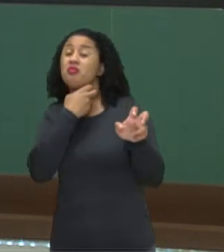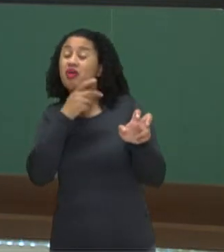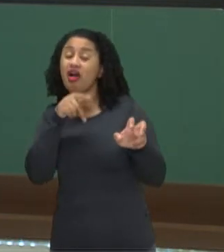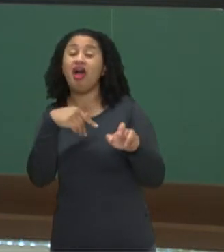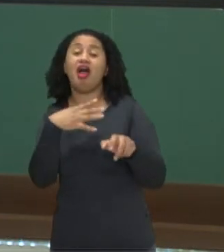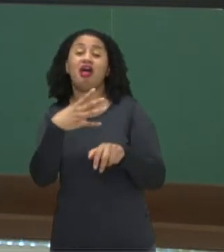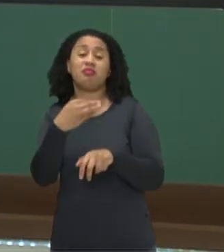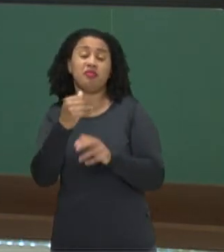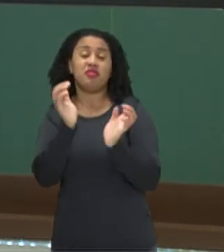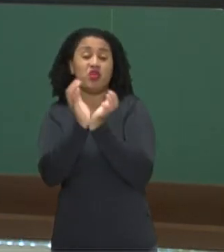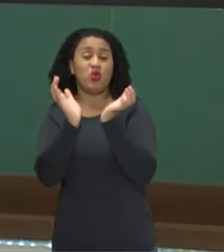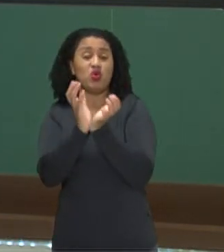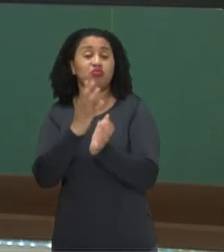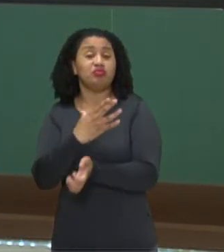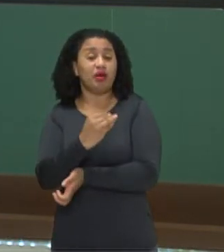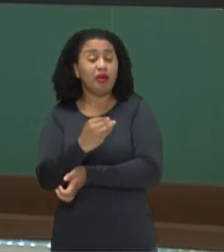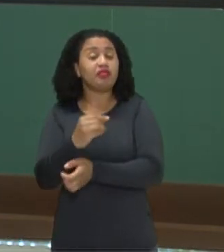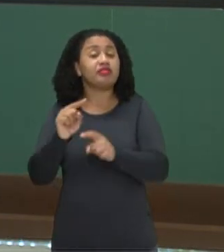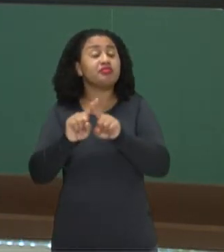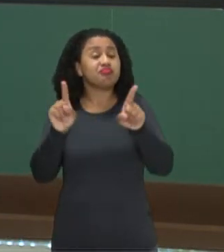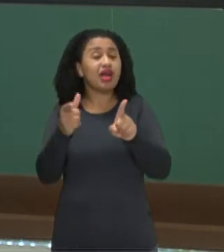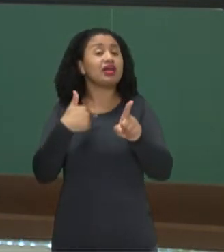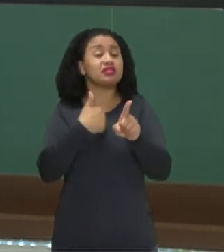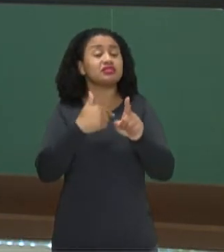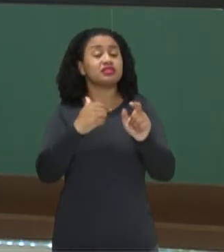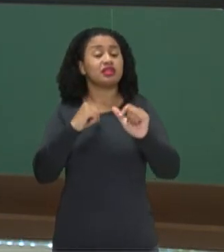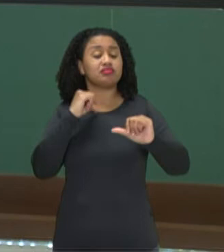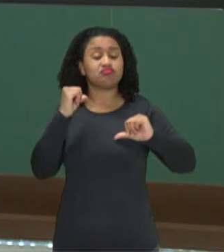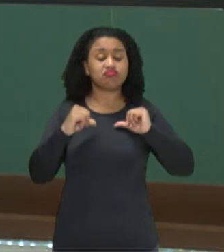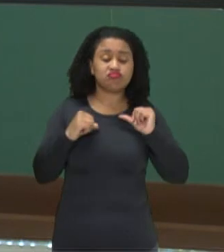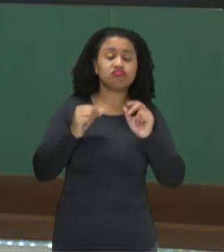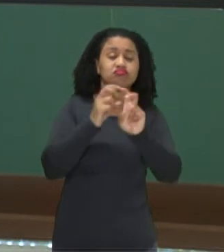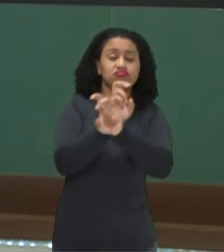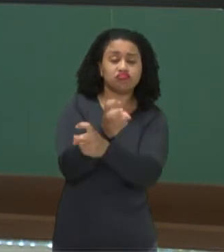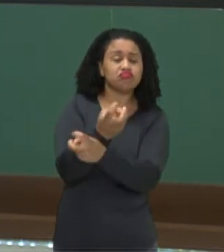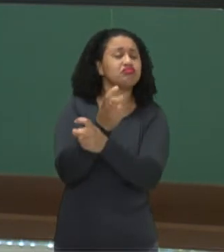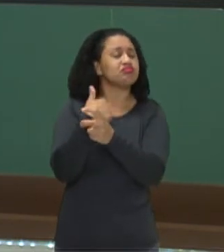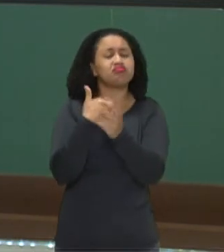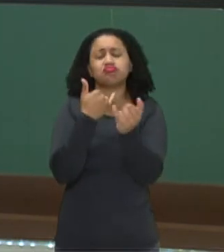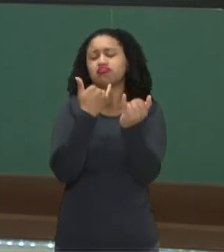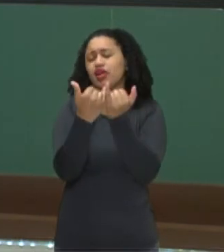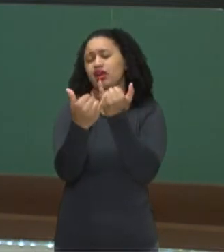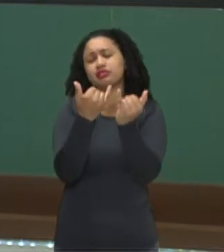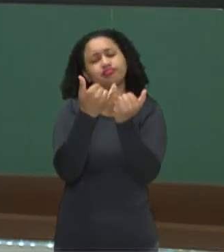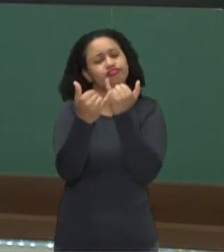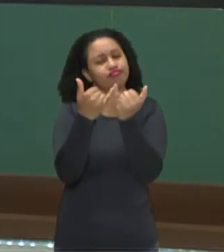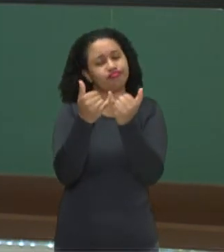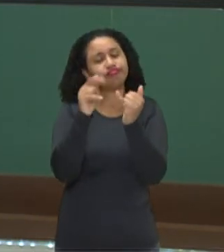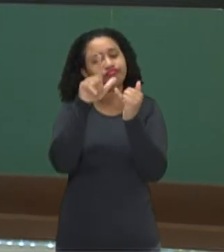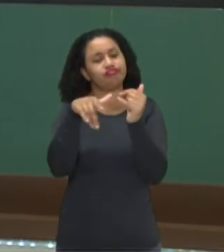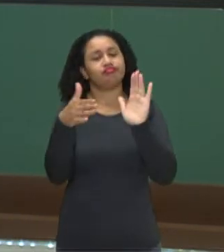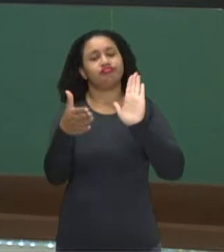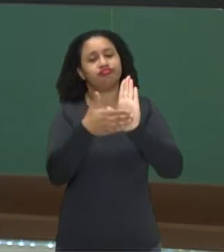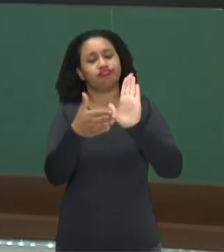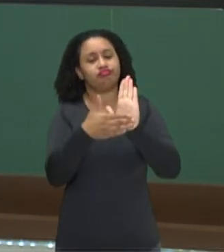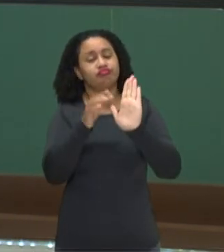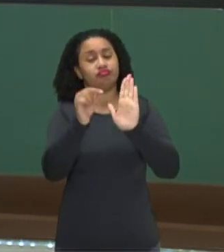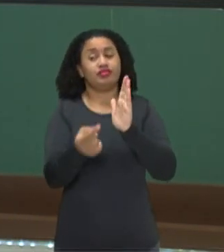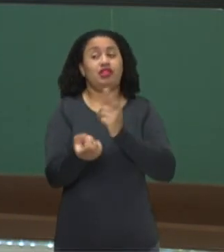de grupos distintos, mas a anatomia dos ossos é muito similar. Então, isso comprova